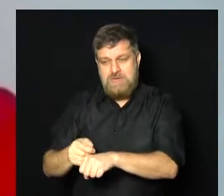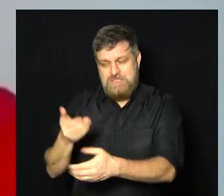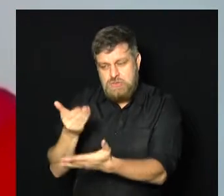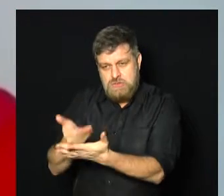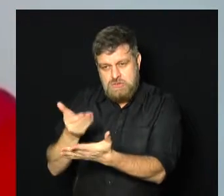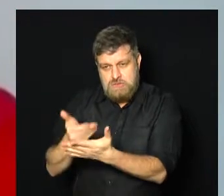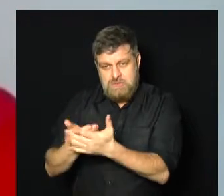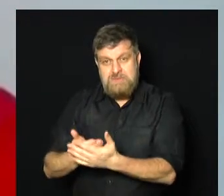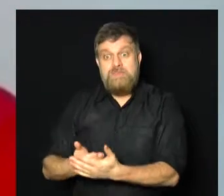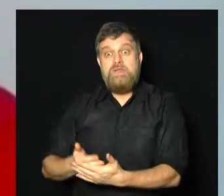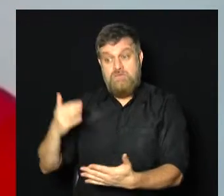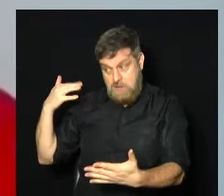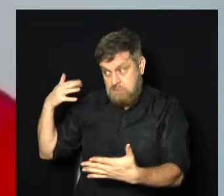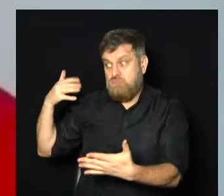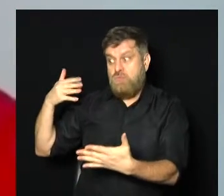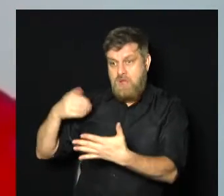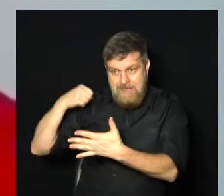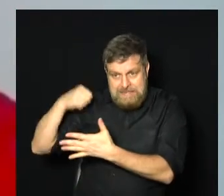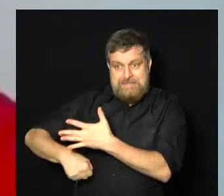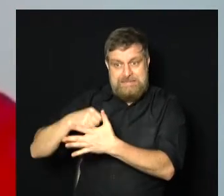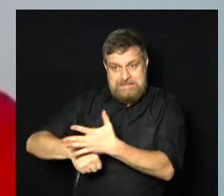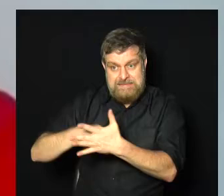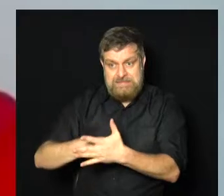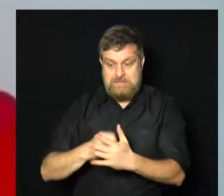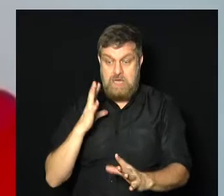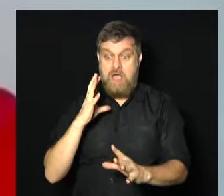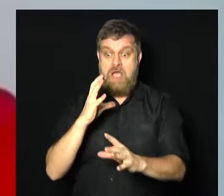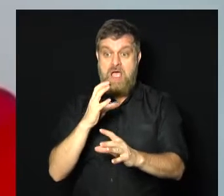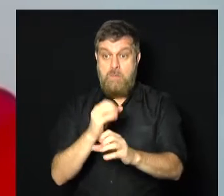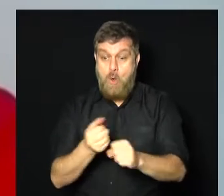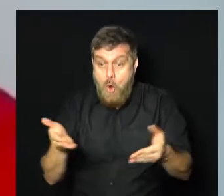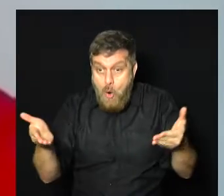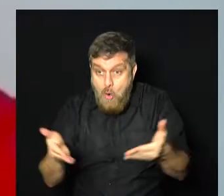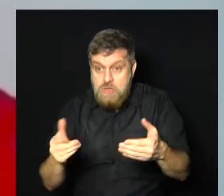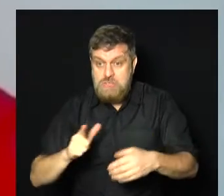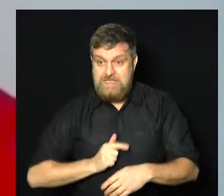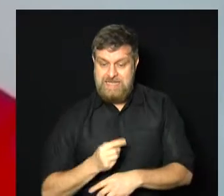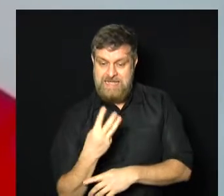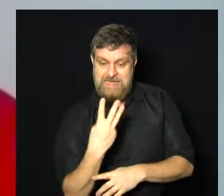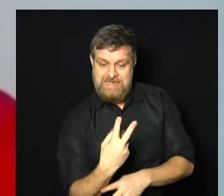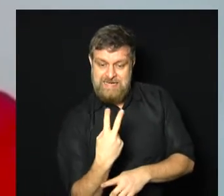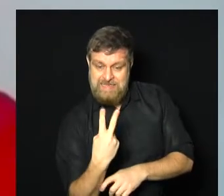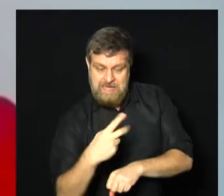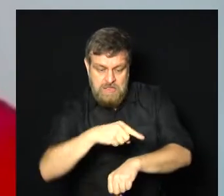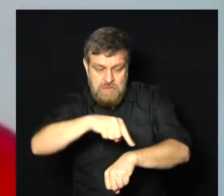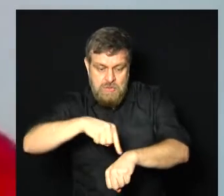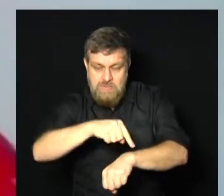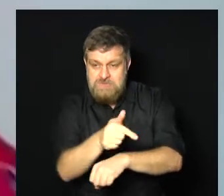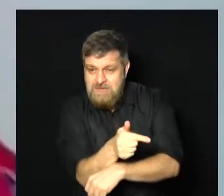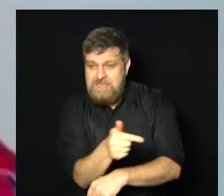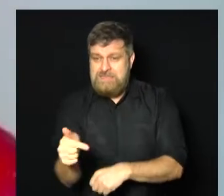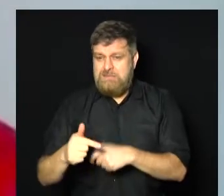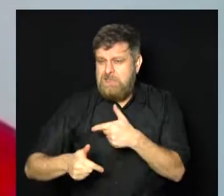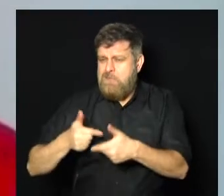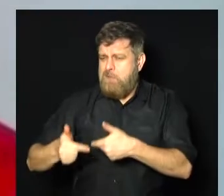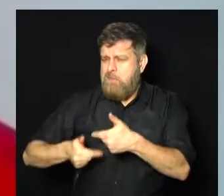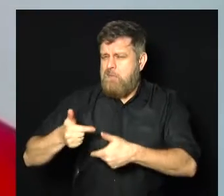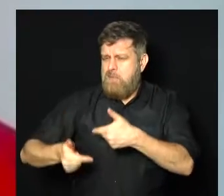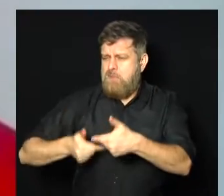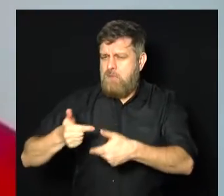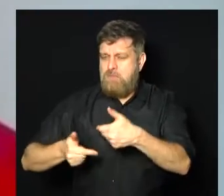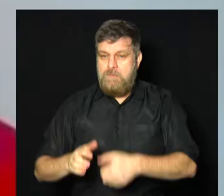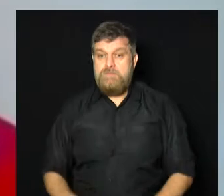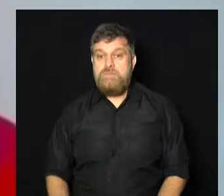lutas que resultou nas hoje 32 horas semanais que nós realizamos. O concurso, as exigências